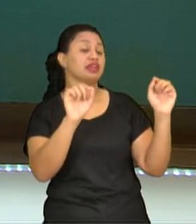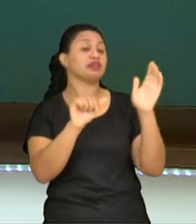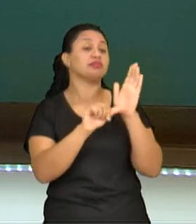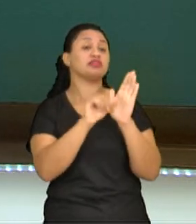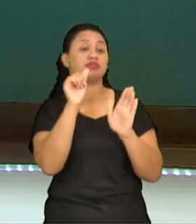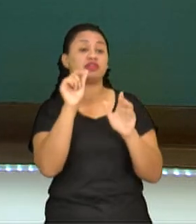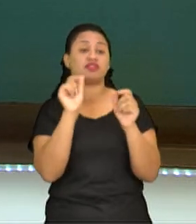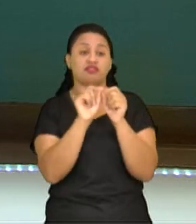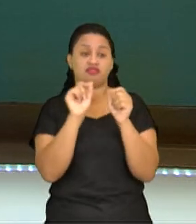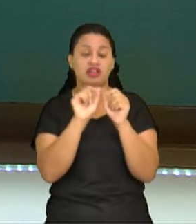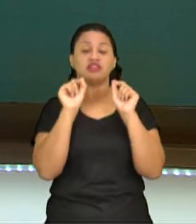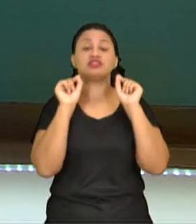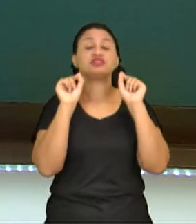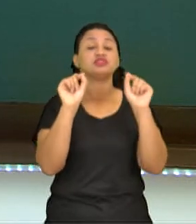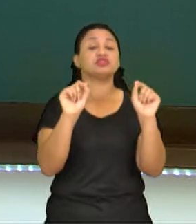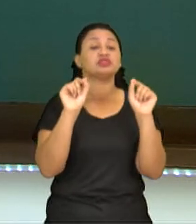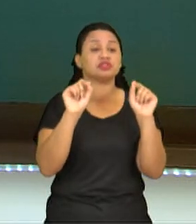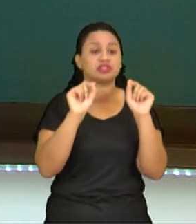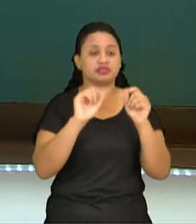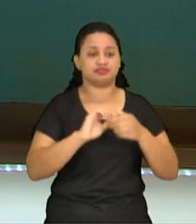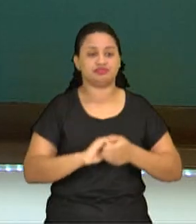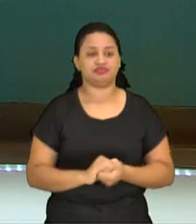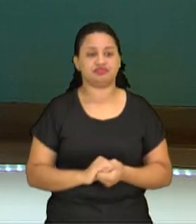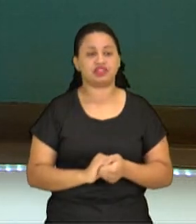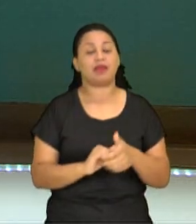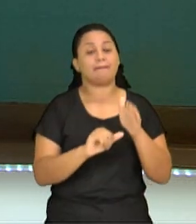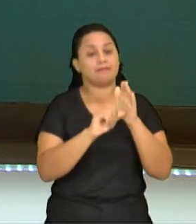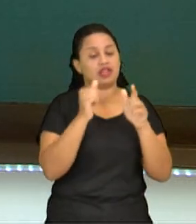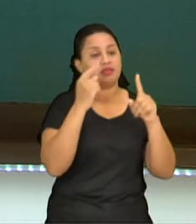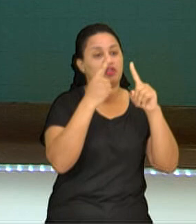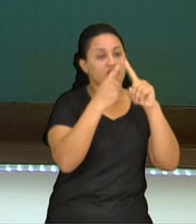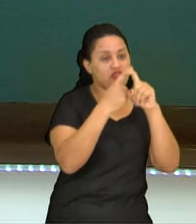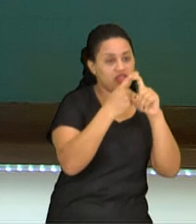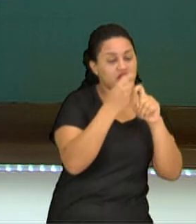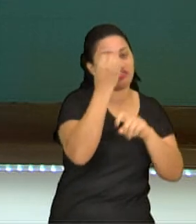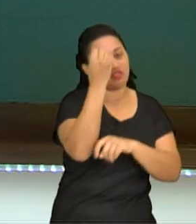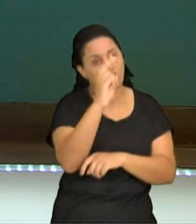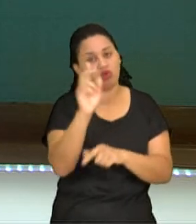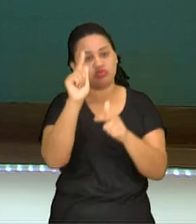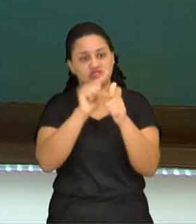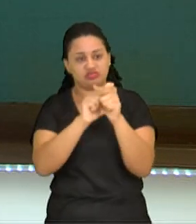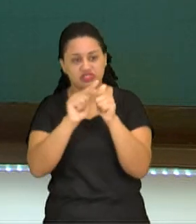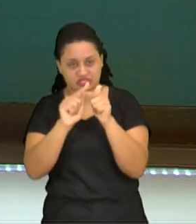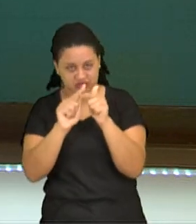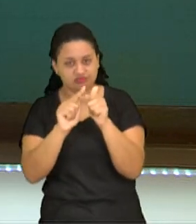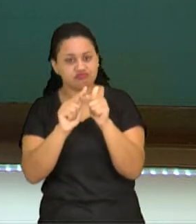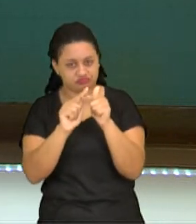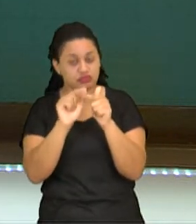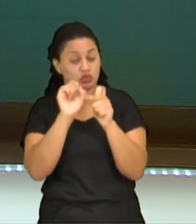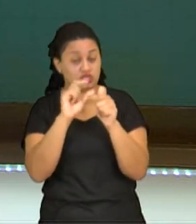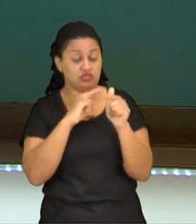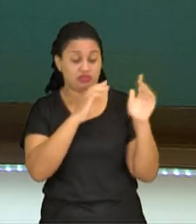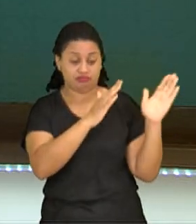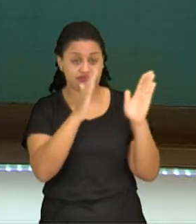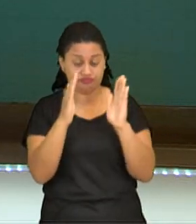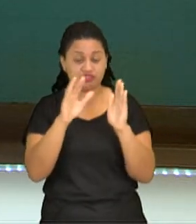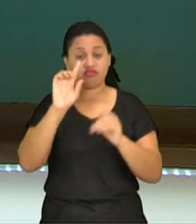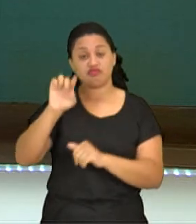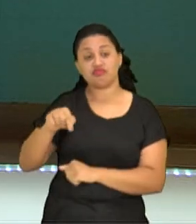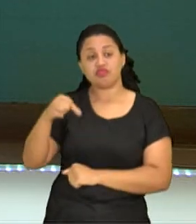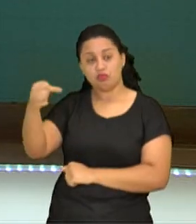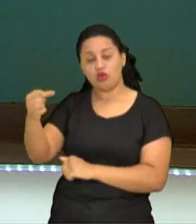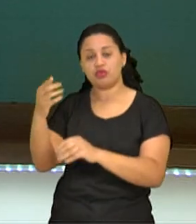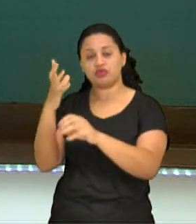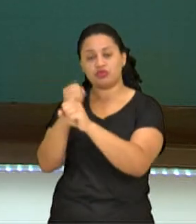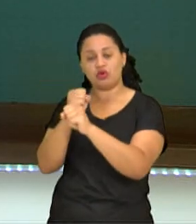operações misturadas. O que eu resolvo primeiro? Primeiro eu resolvo a multiplicação ou divisão, o que vier na ordem, e depois eu